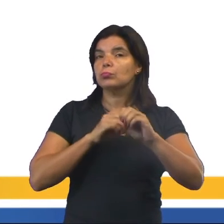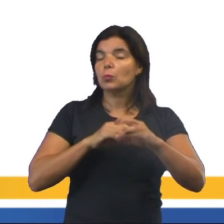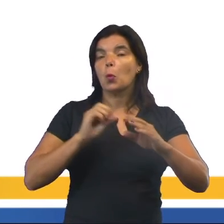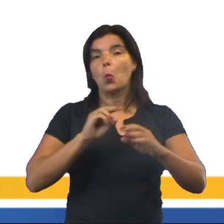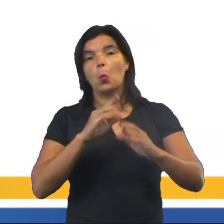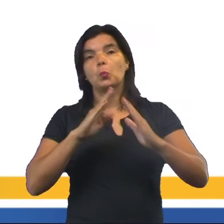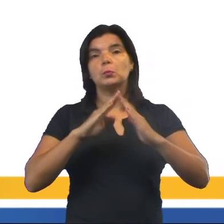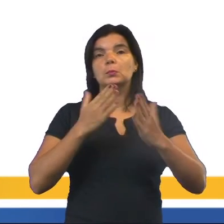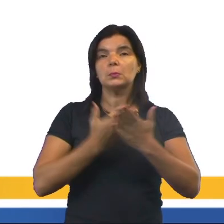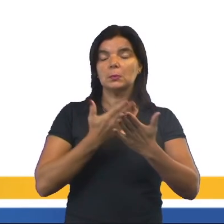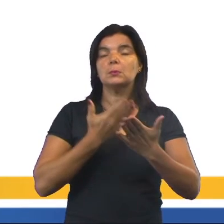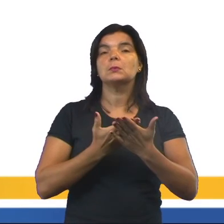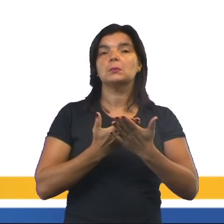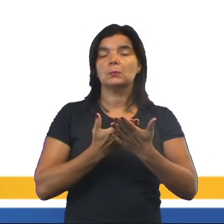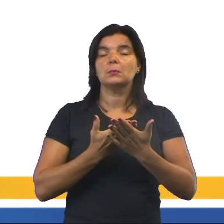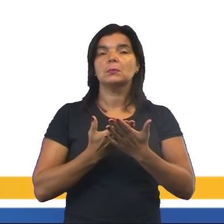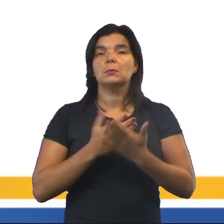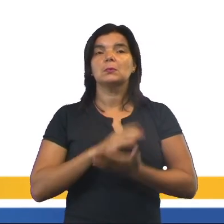de escola